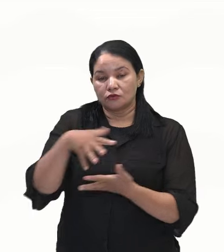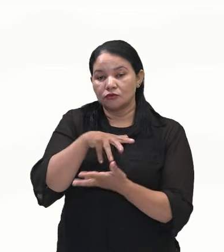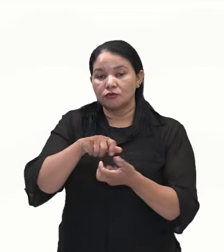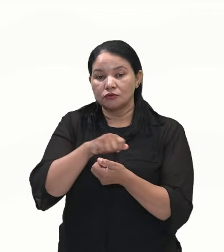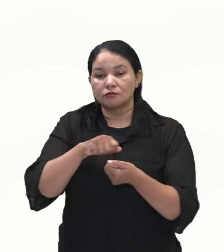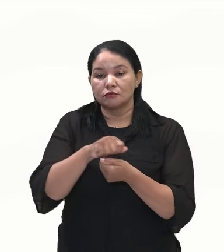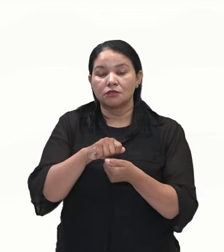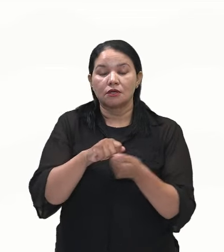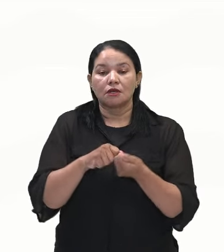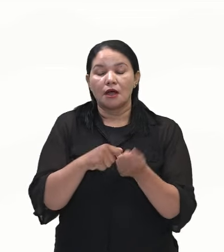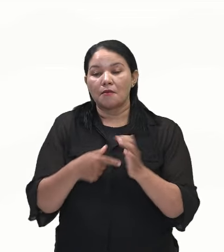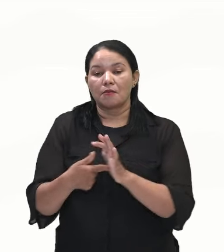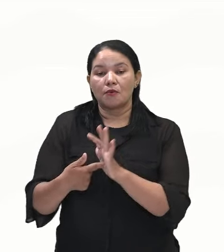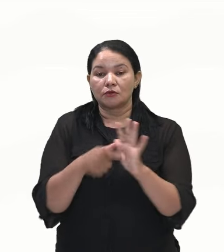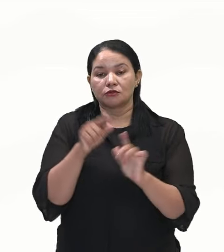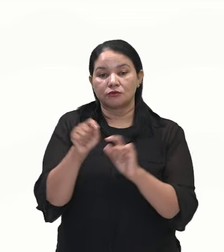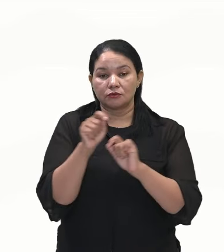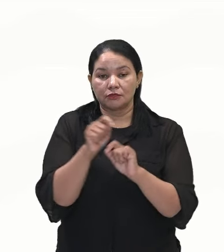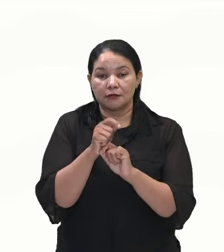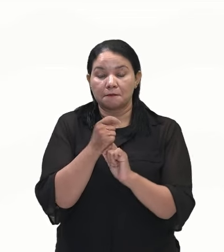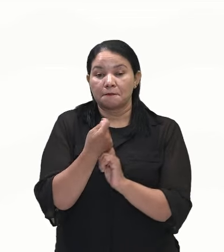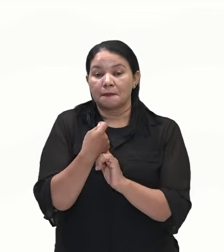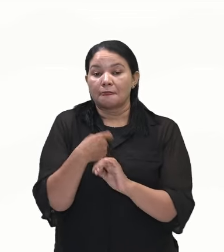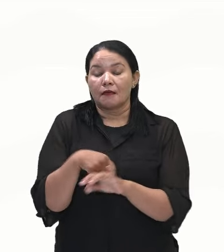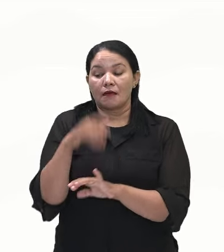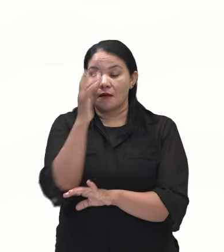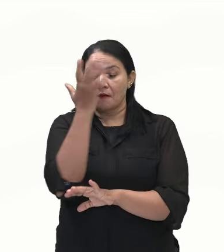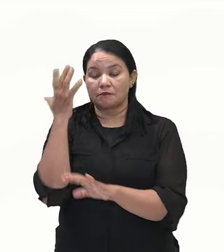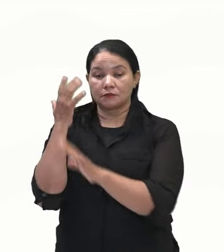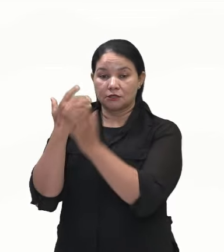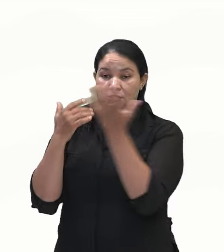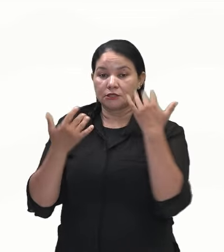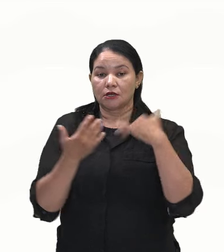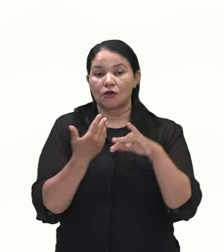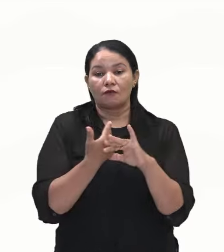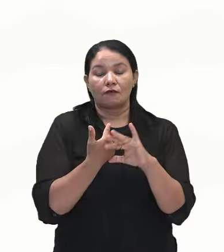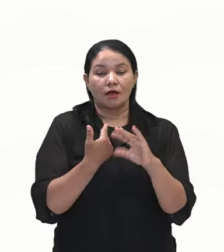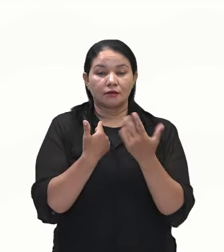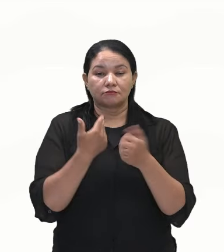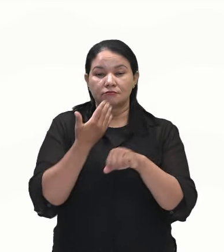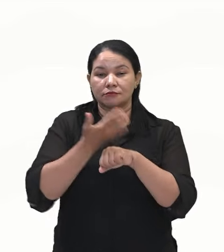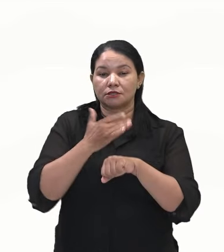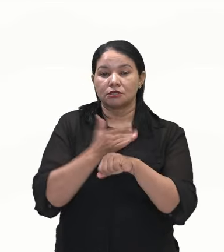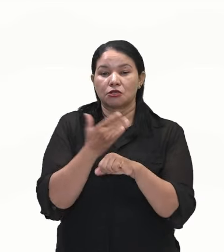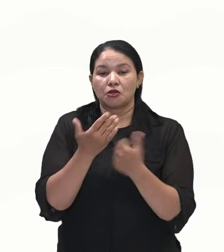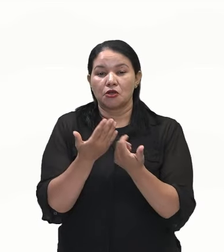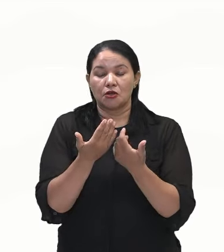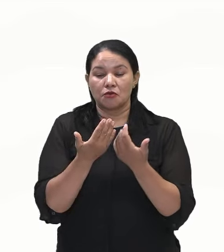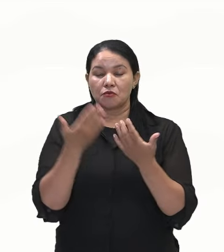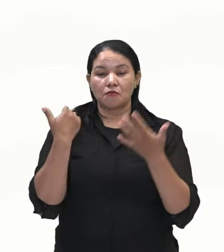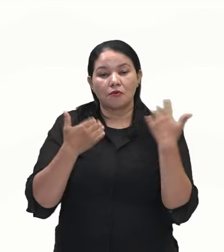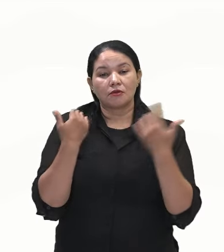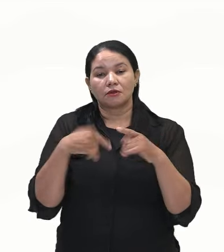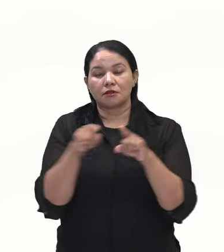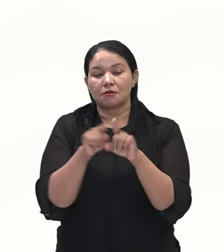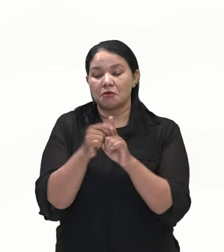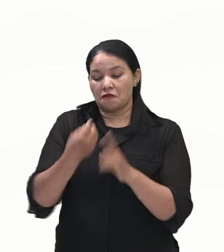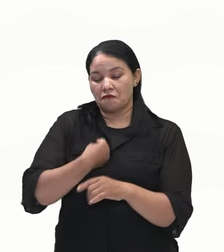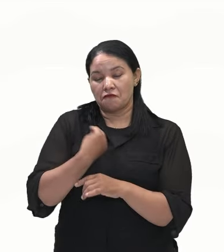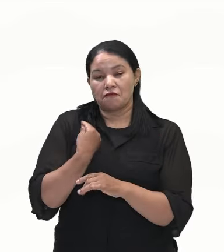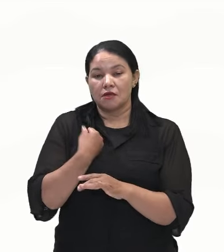impacto ambiental, né, que as atividades recreativas promovem, né, na vida cotidiana. Então, há essa